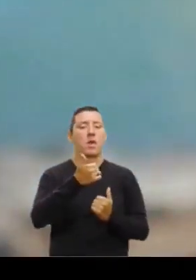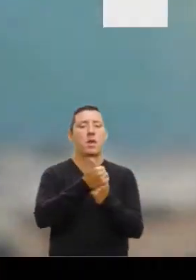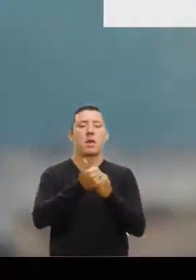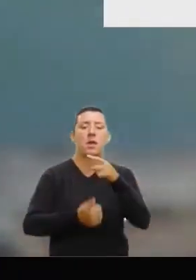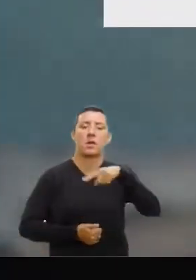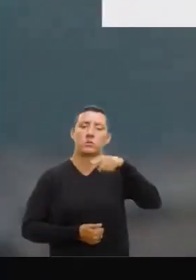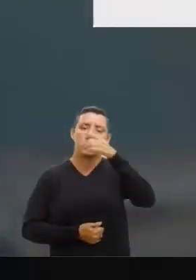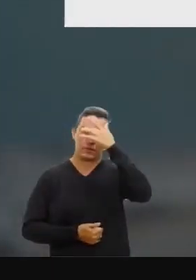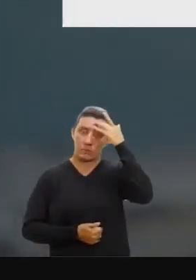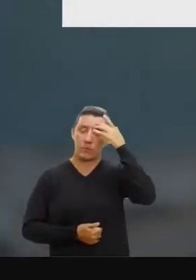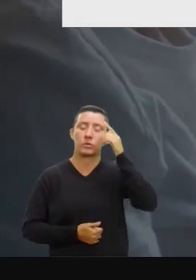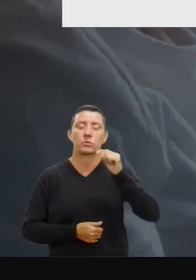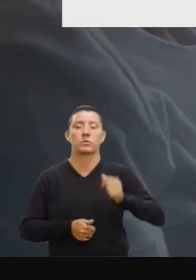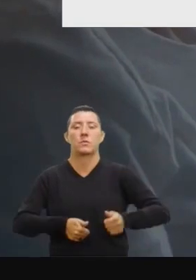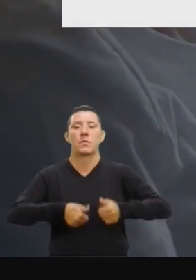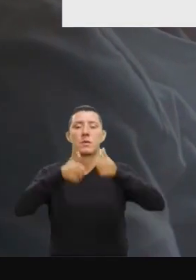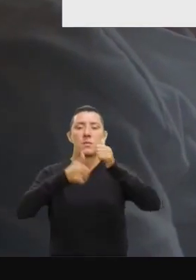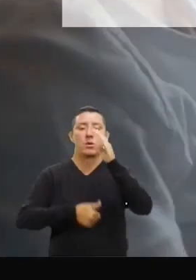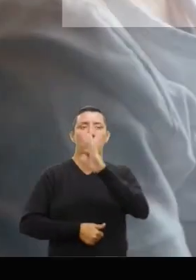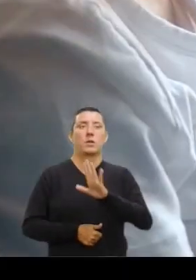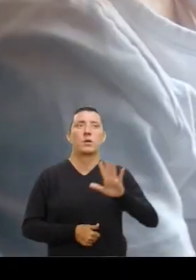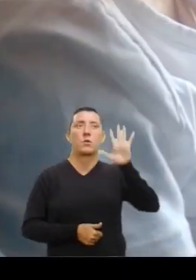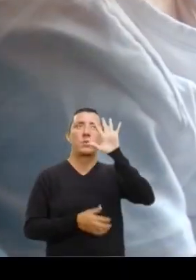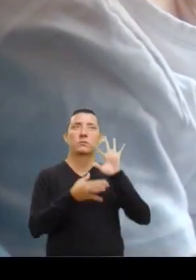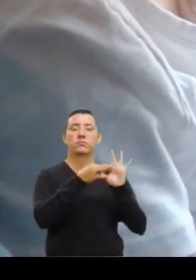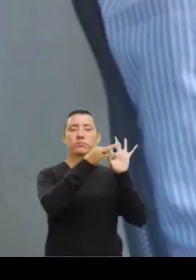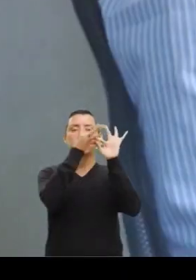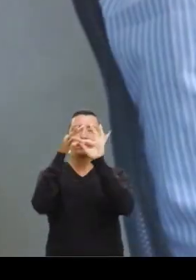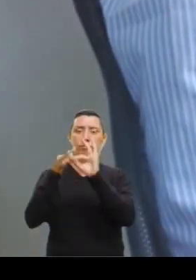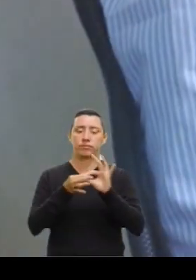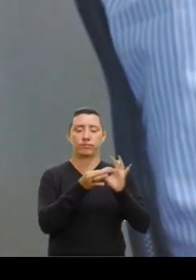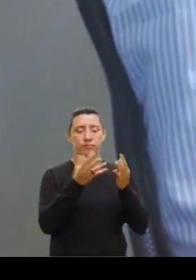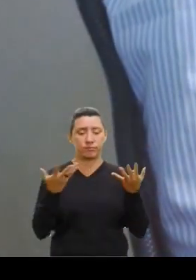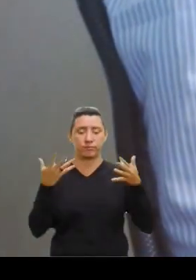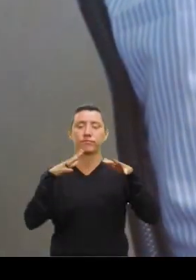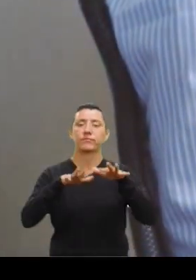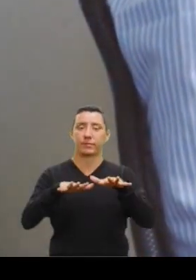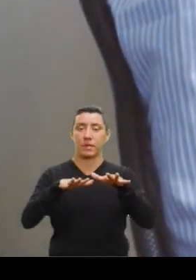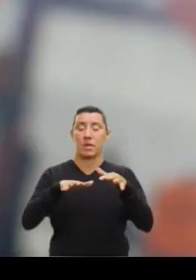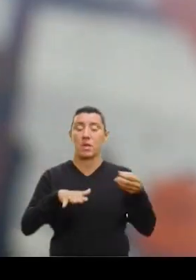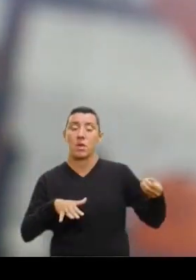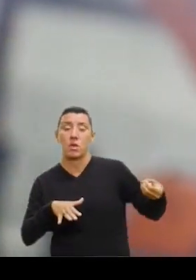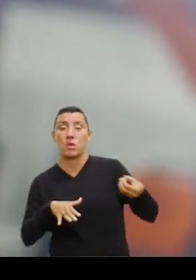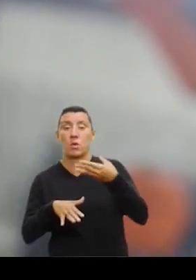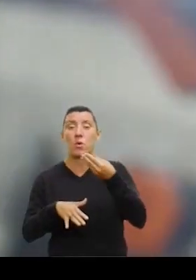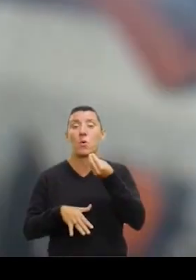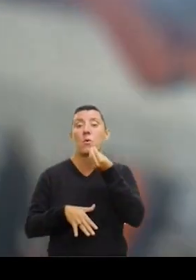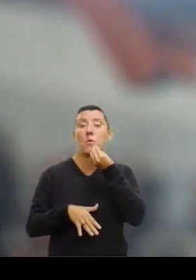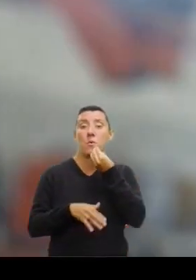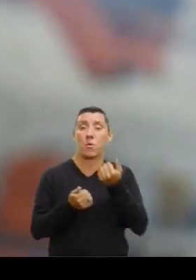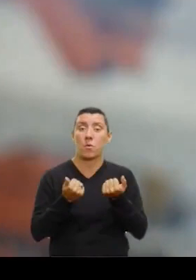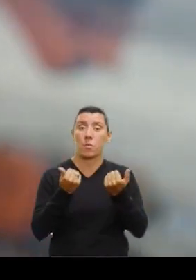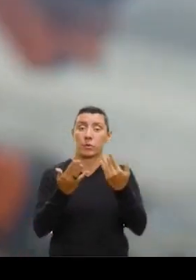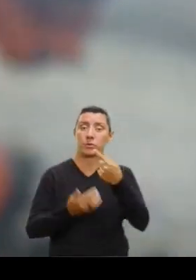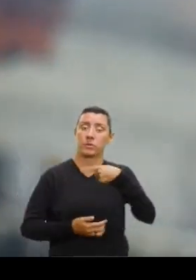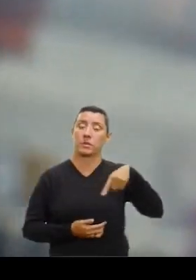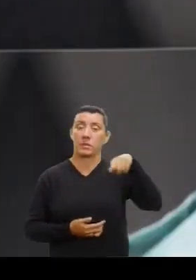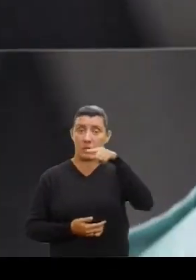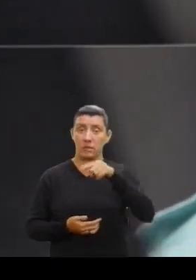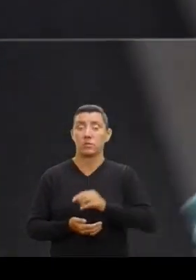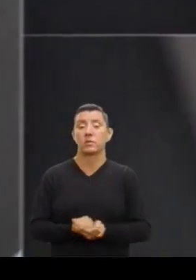pessoas e contribuir para um país conectado inovador inclusivo onde oportunidades sejam